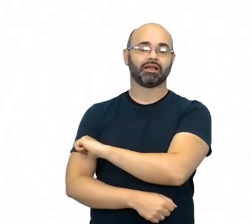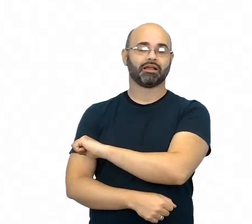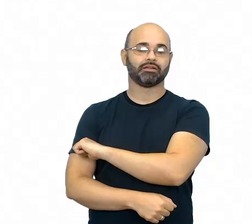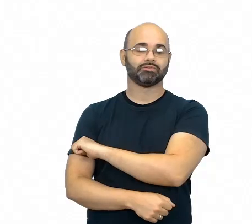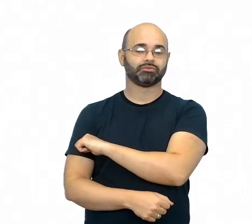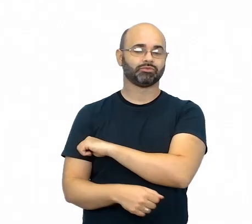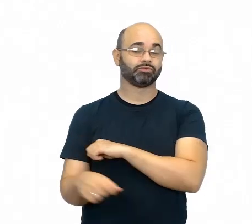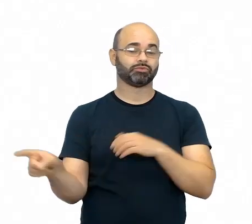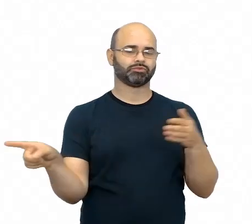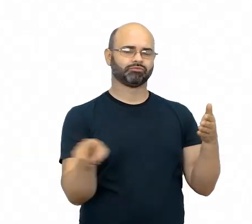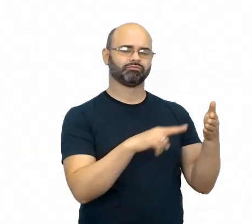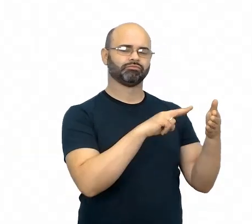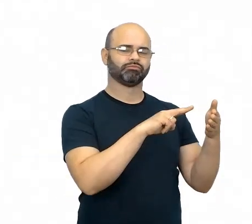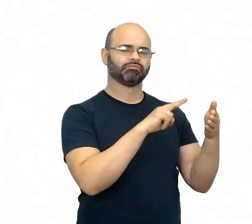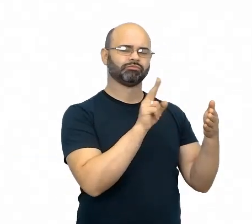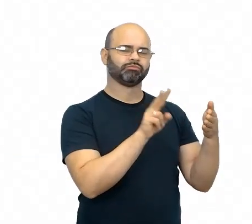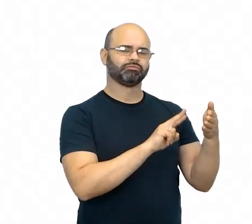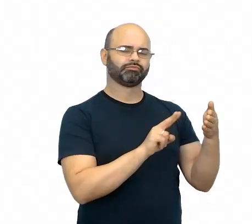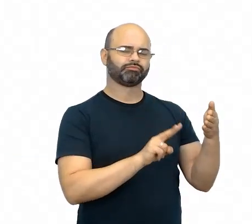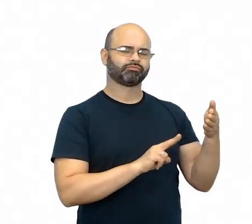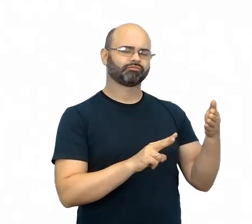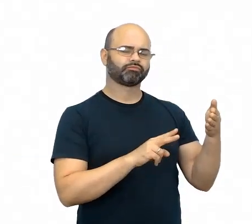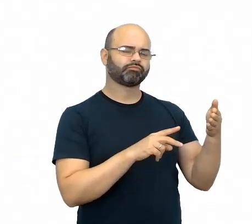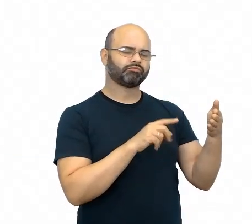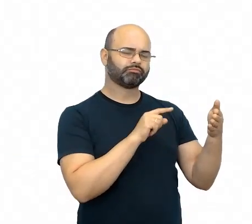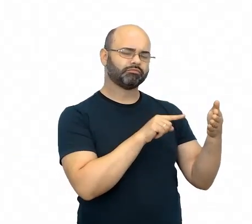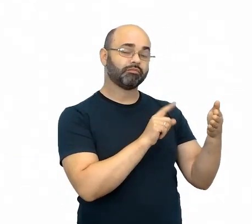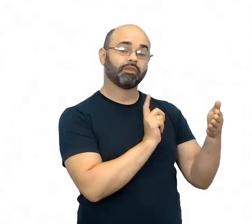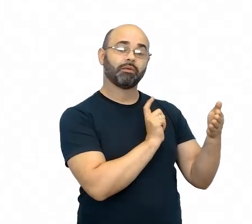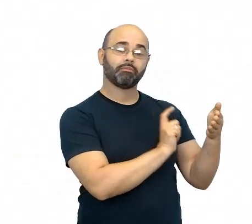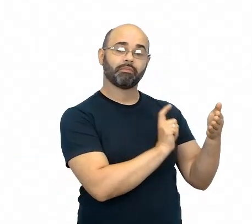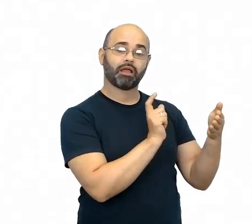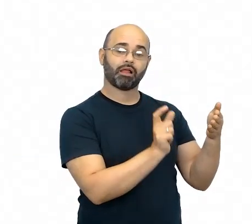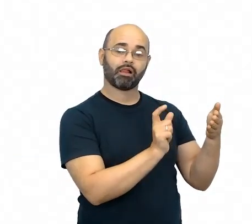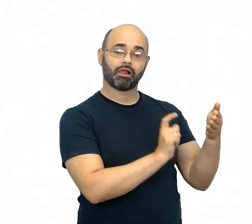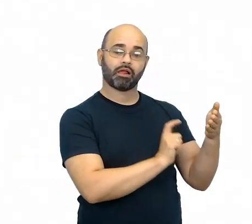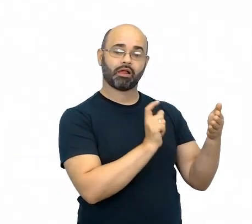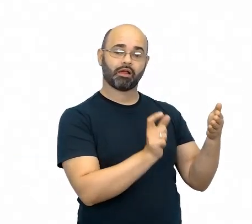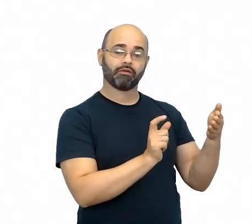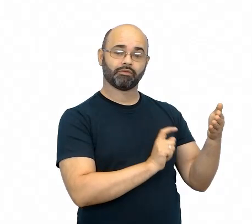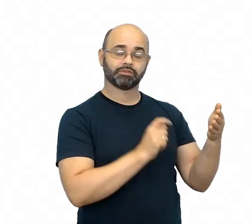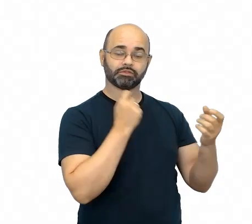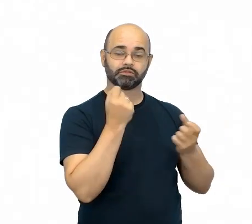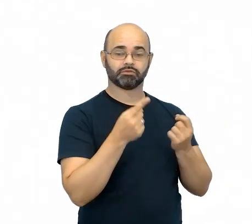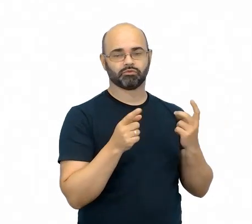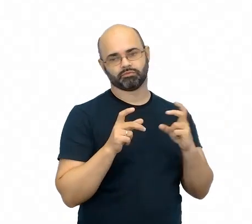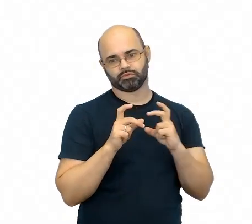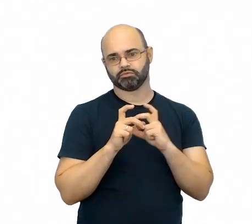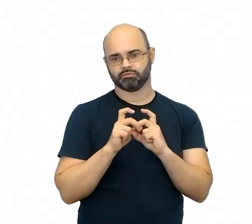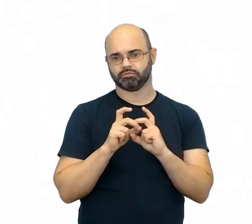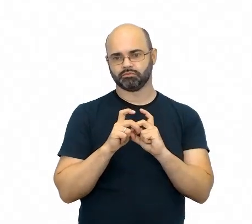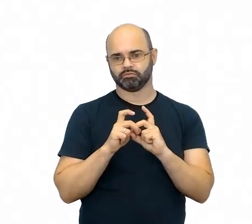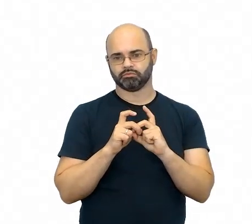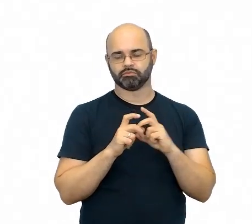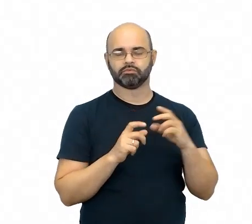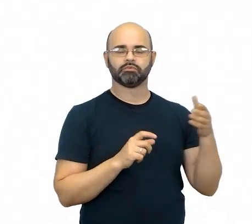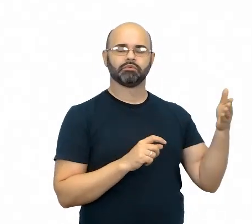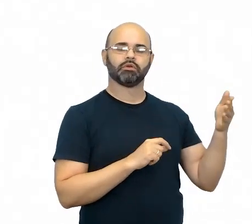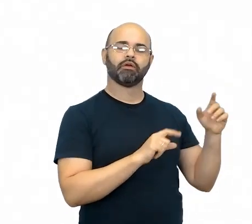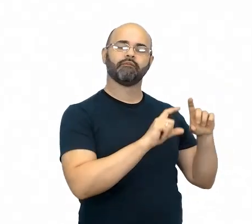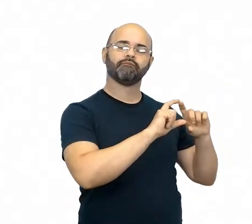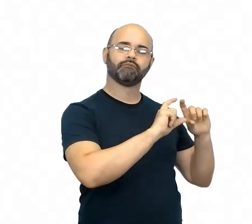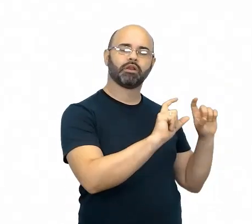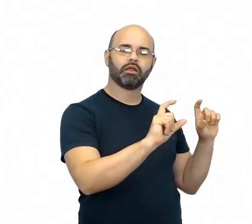a perceber que existem palavras, no caso as conjunções, que estabelecem relações entre as